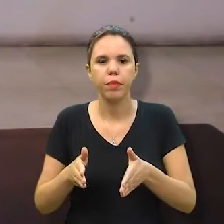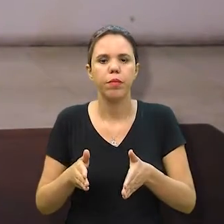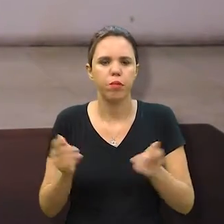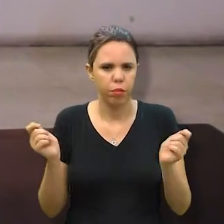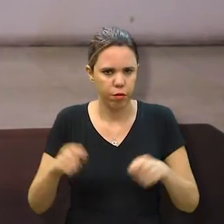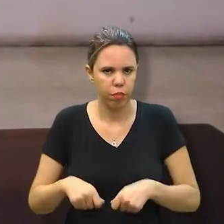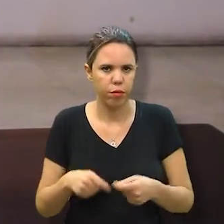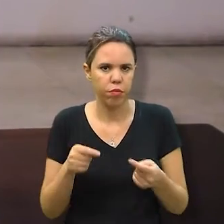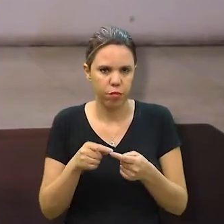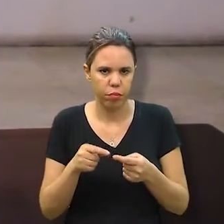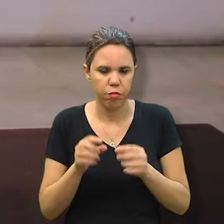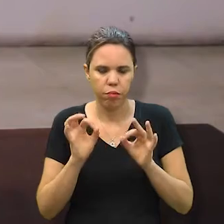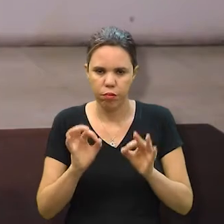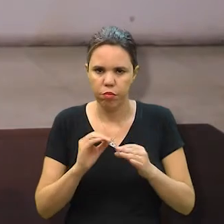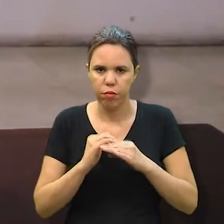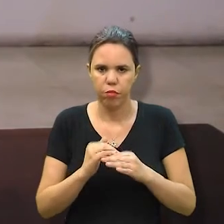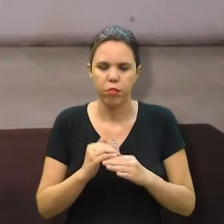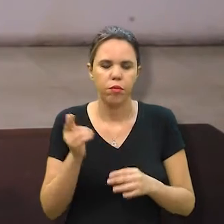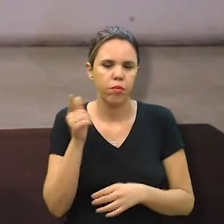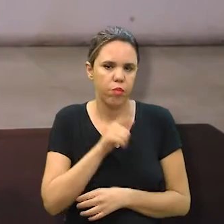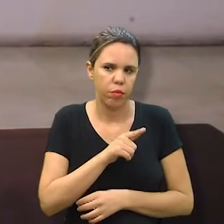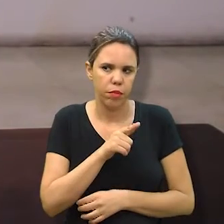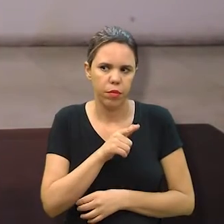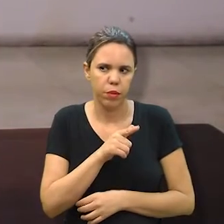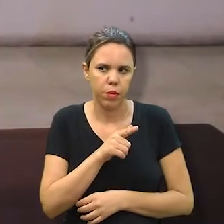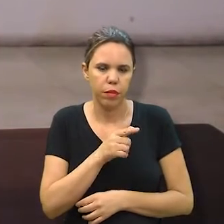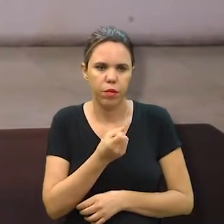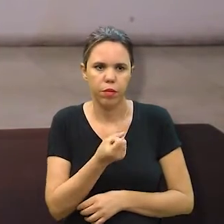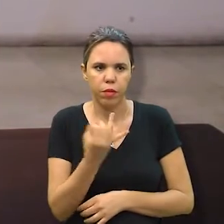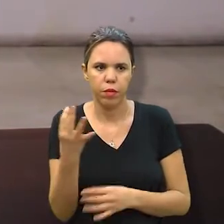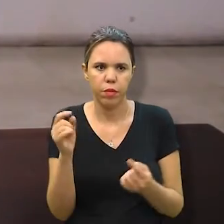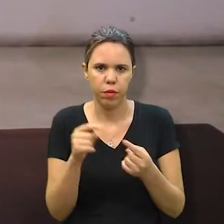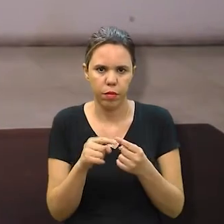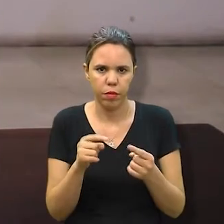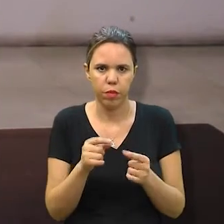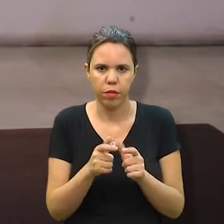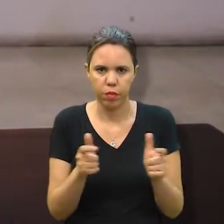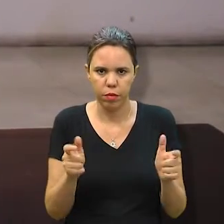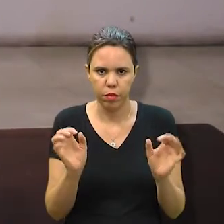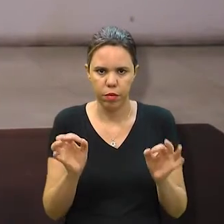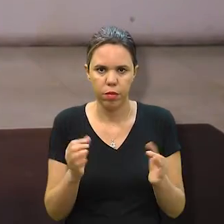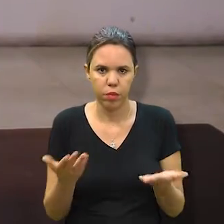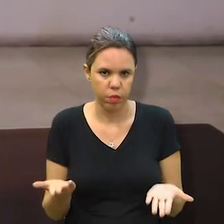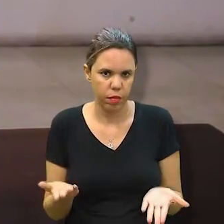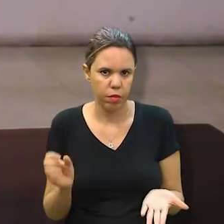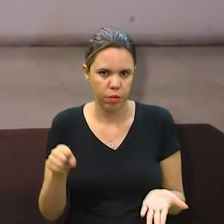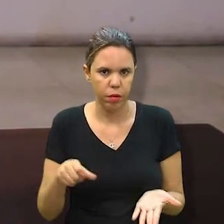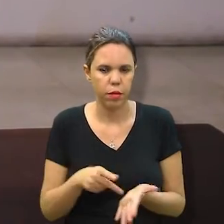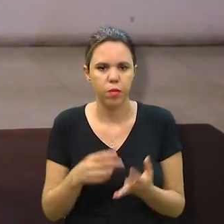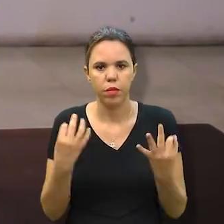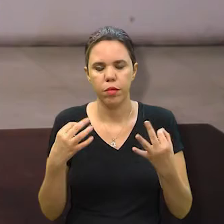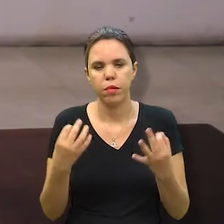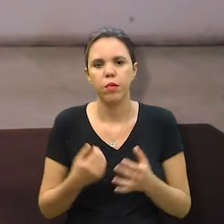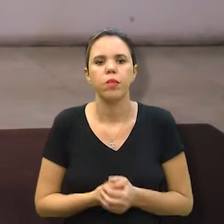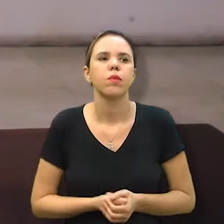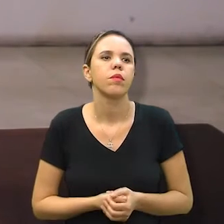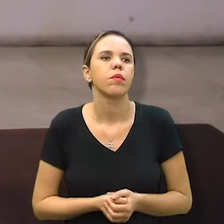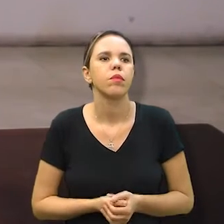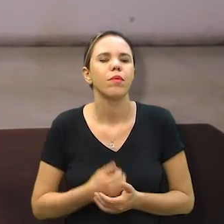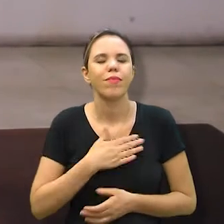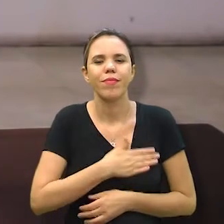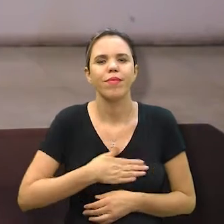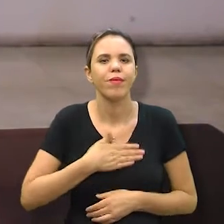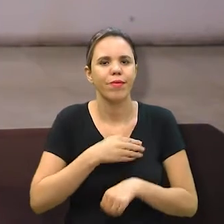as duas metades e corta no meio aí você já consegue ter as quantidades nos tamanhos corretos né é